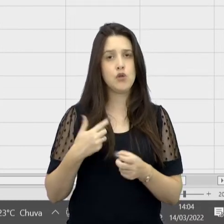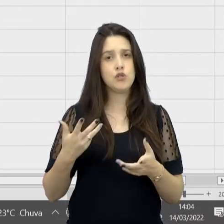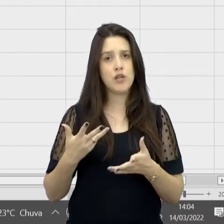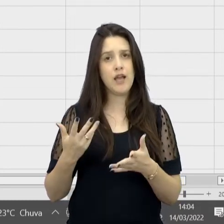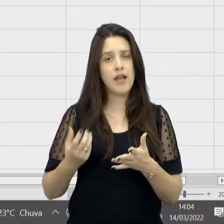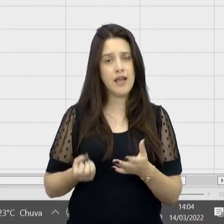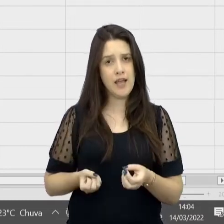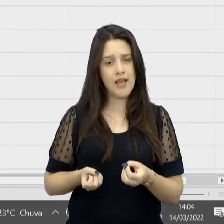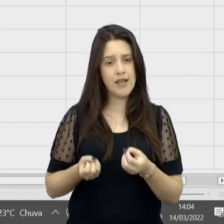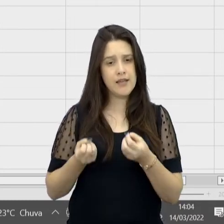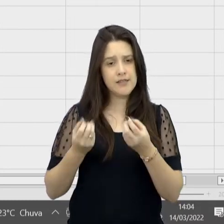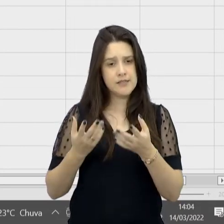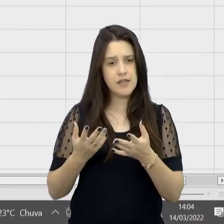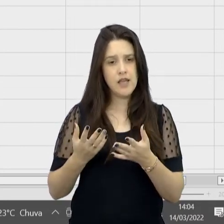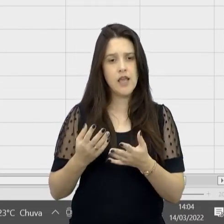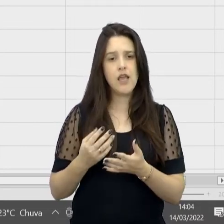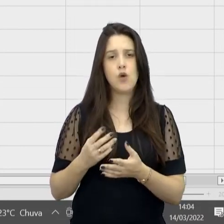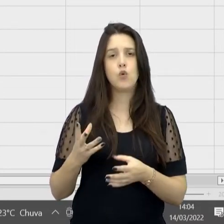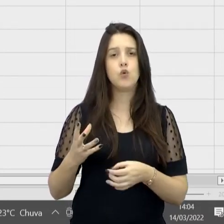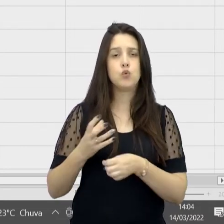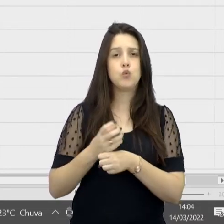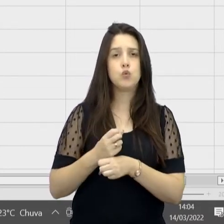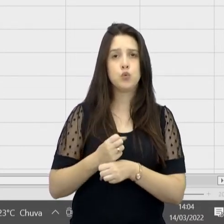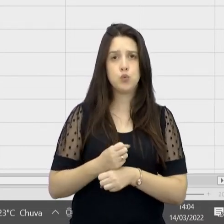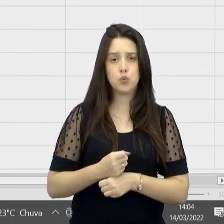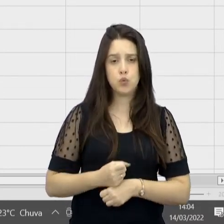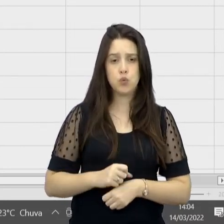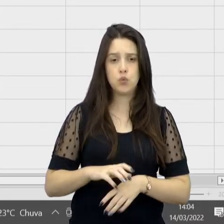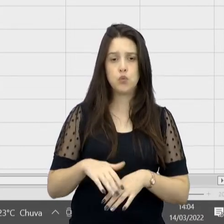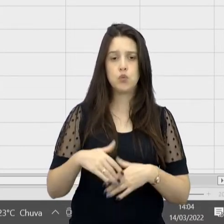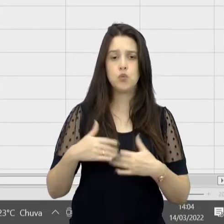ó, o total das despesas.